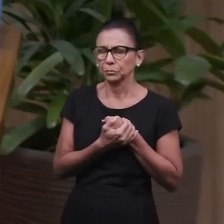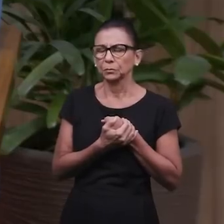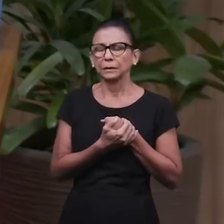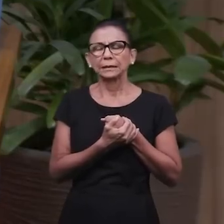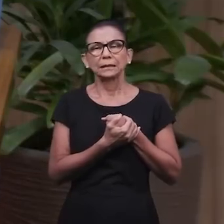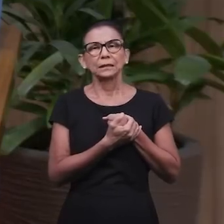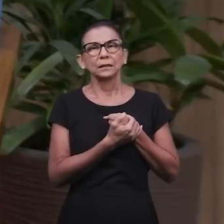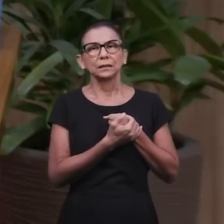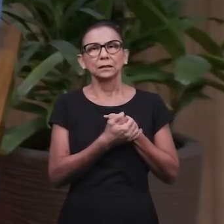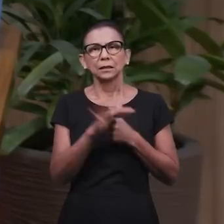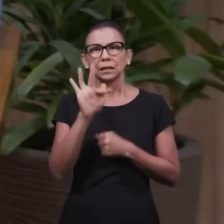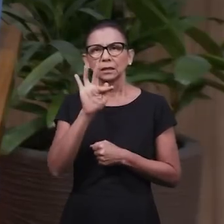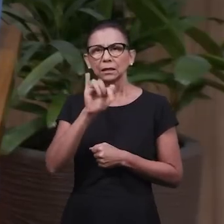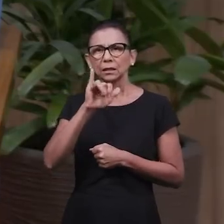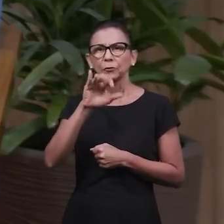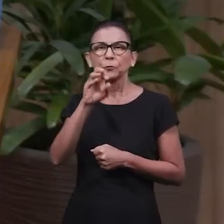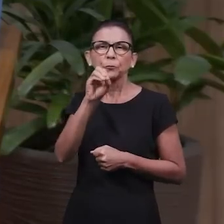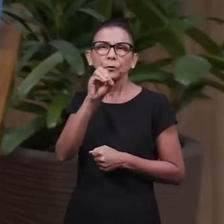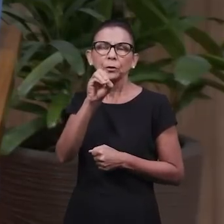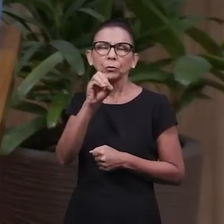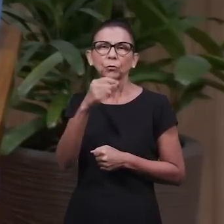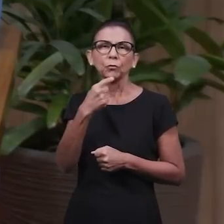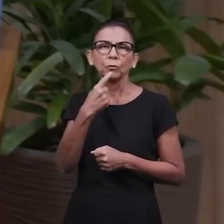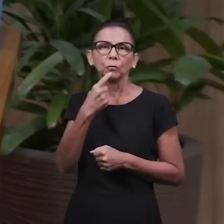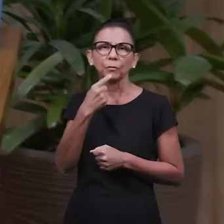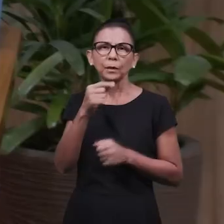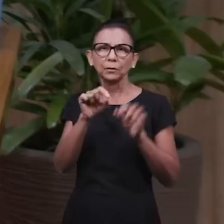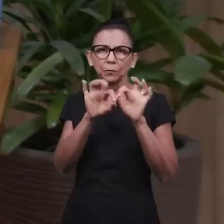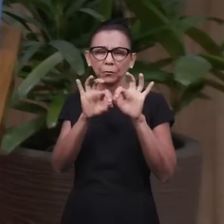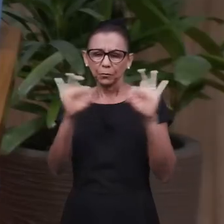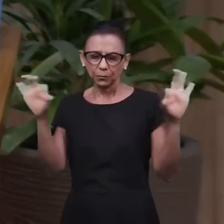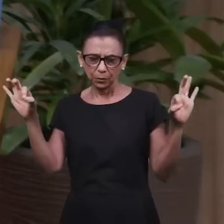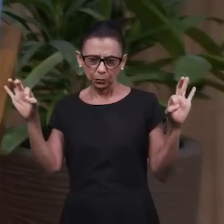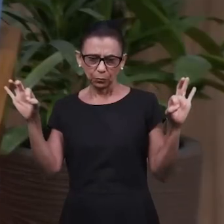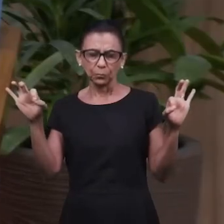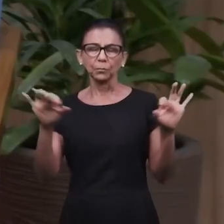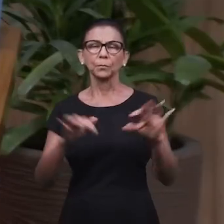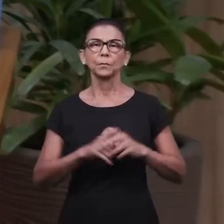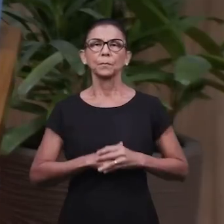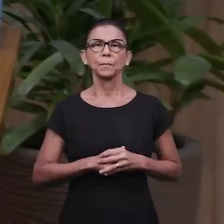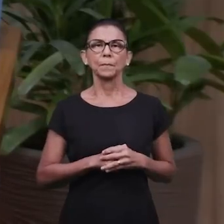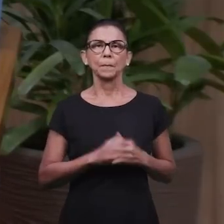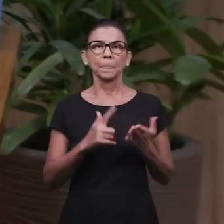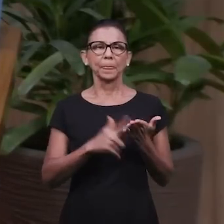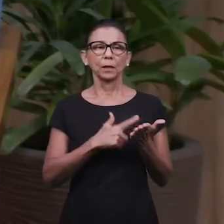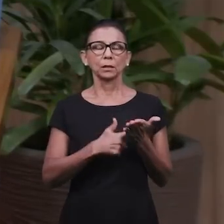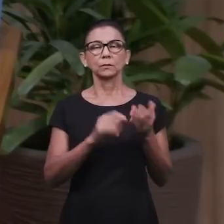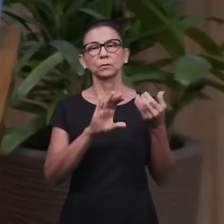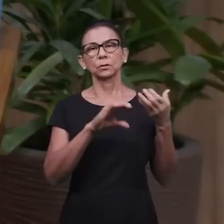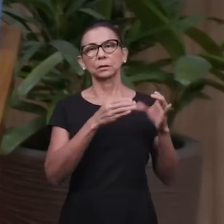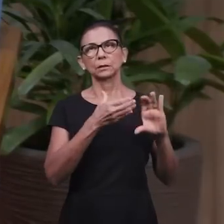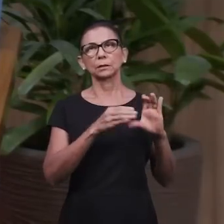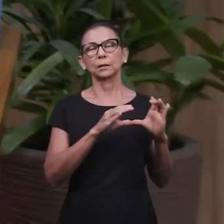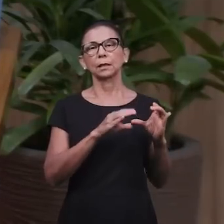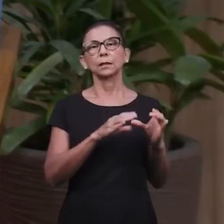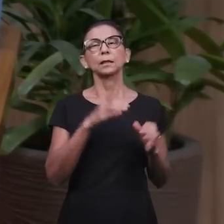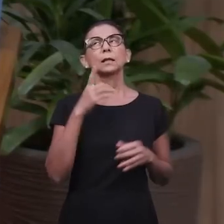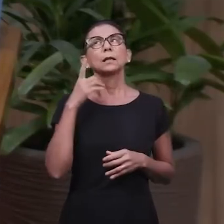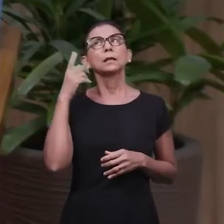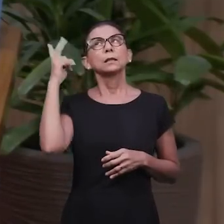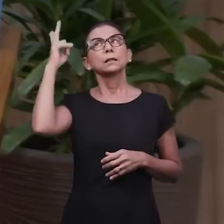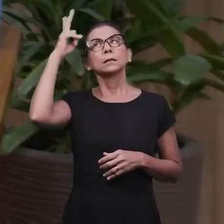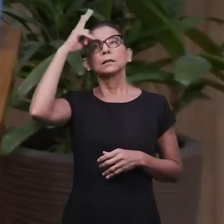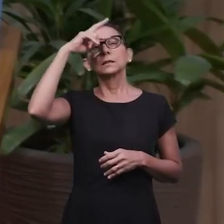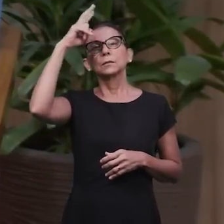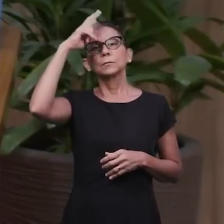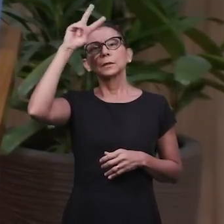expressão fio de escarlata propriamente de Cantares, nós nos remetemos à experiência